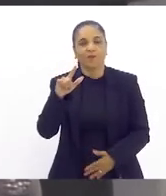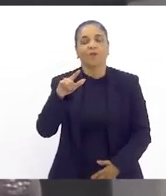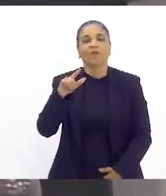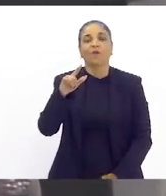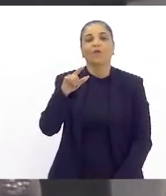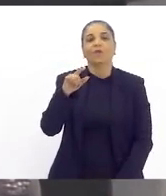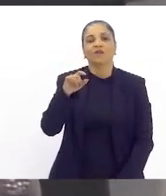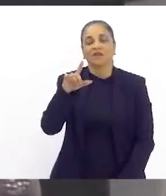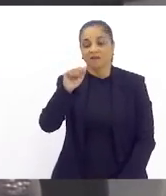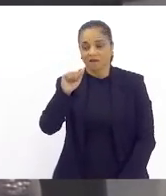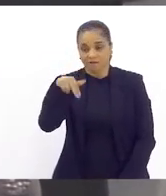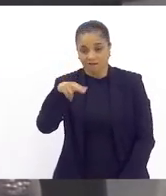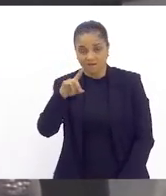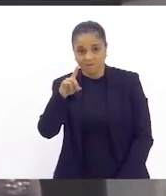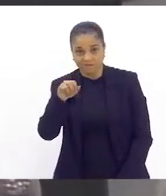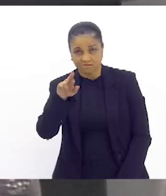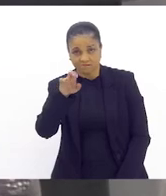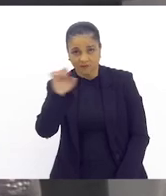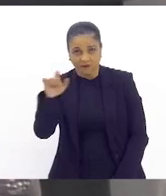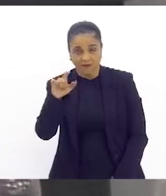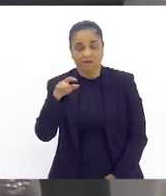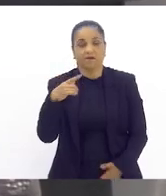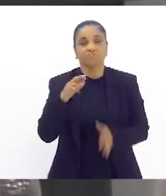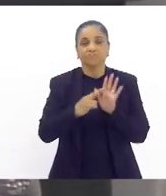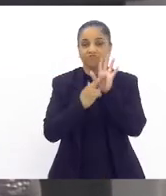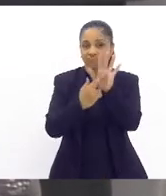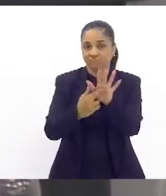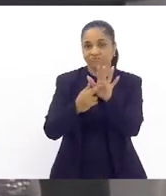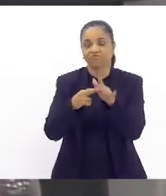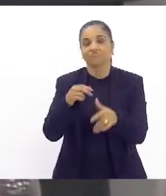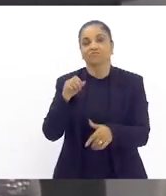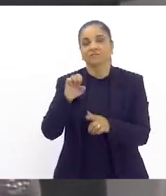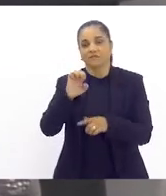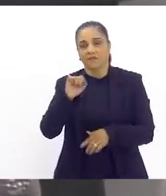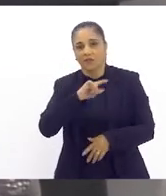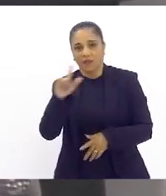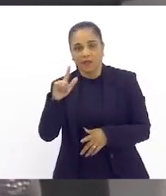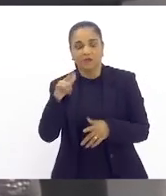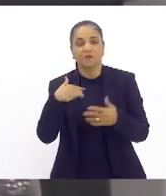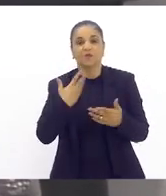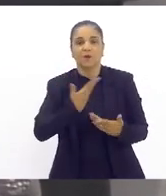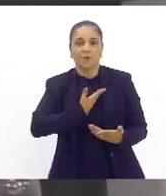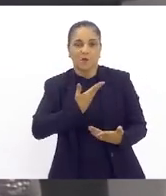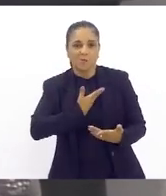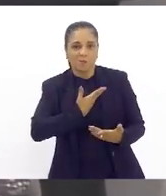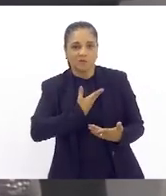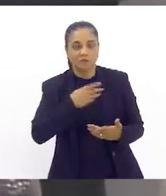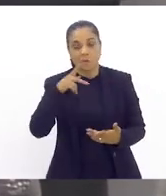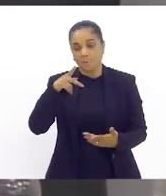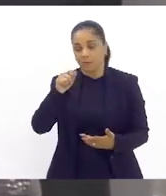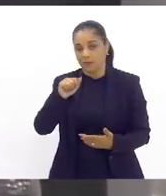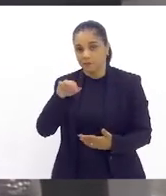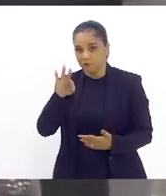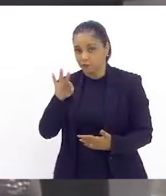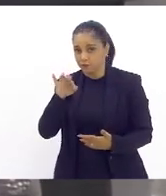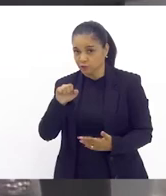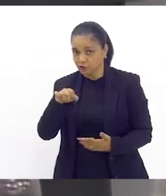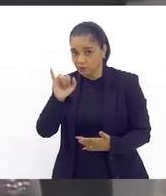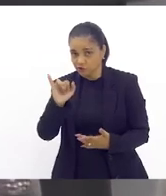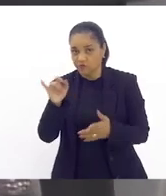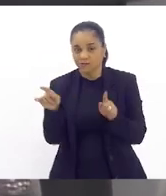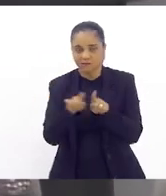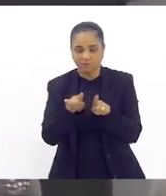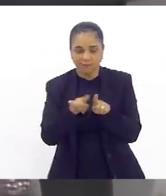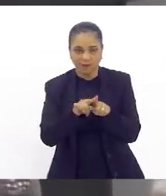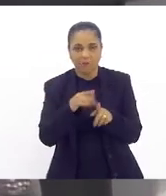cumprimentar todos os presentes aqui na figura do meu amigo vereador de Quatis André jabuti que acompanha essa questão também muito de